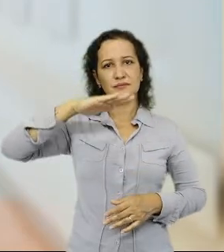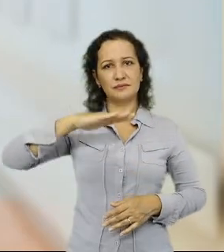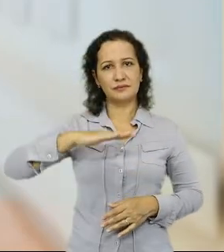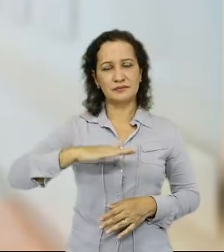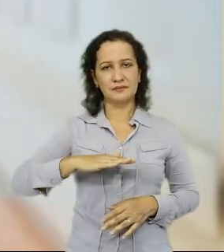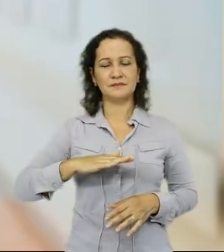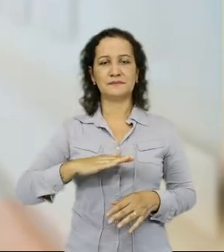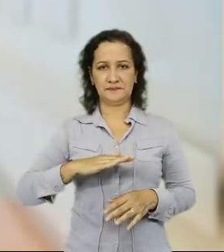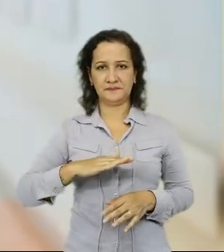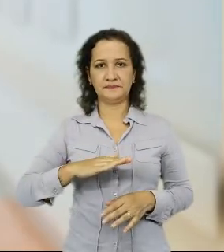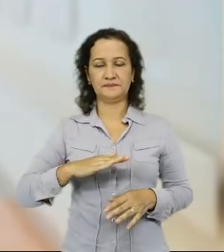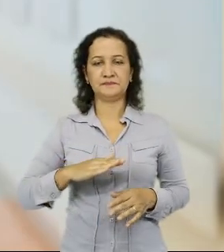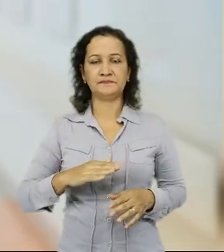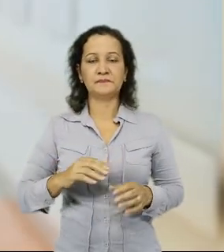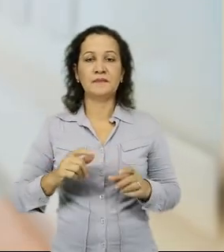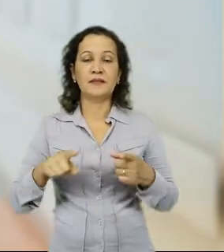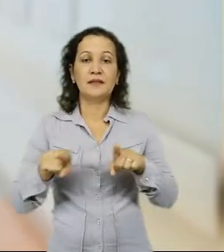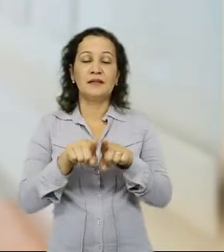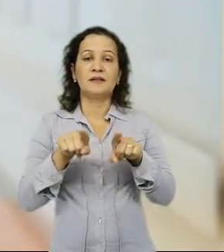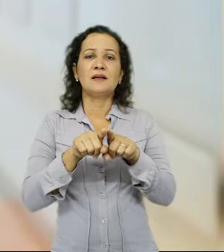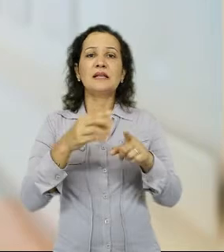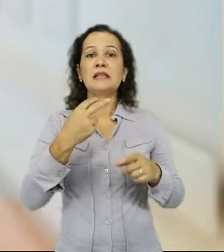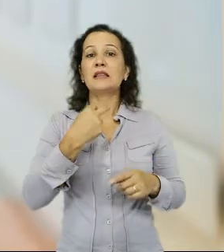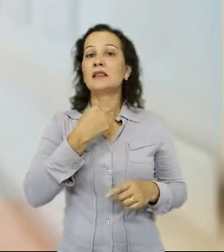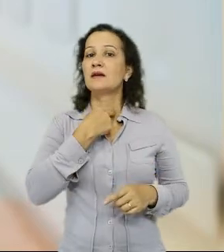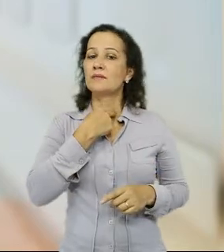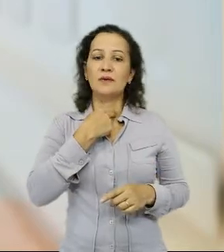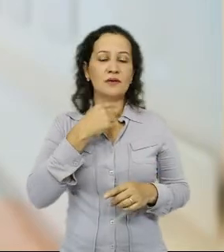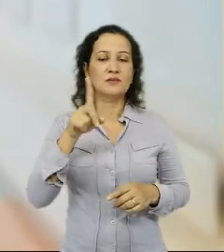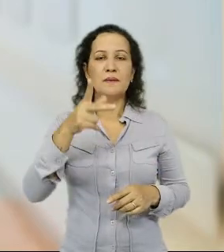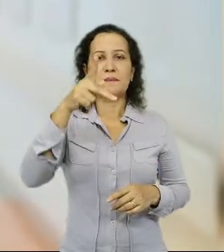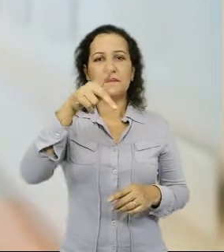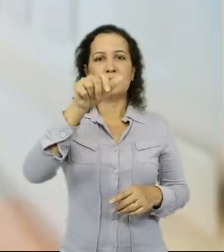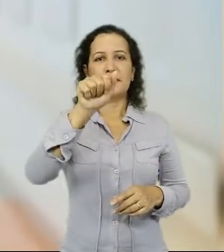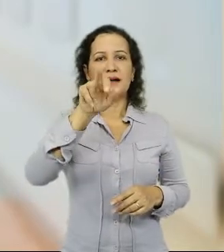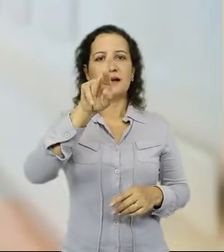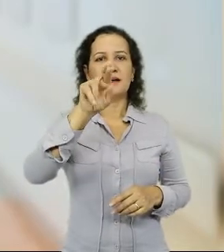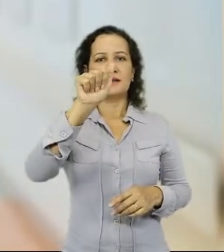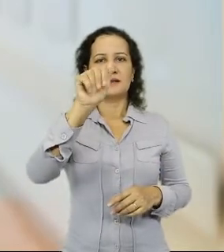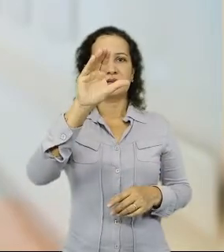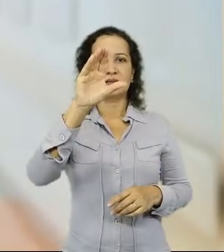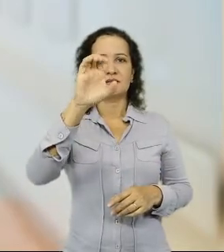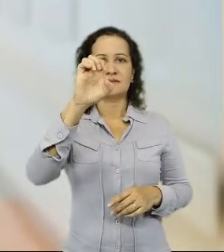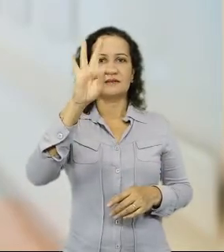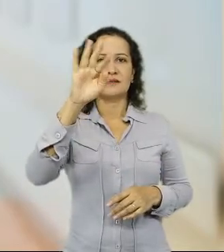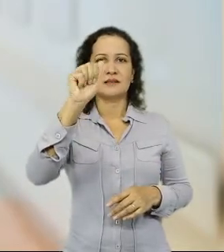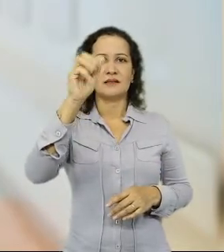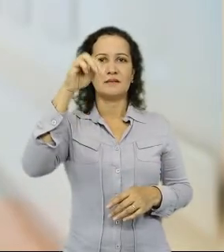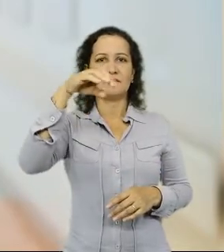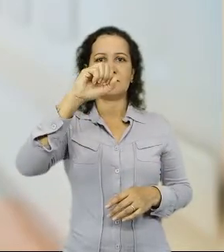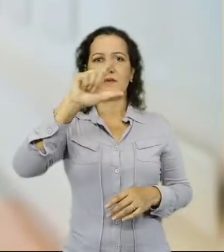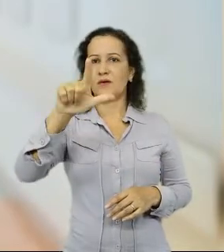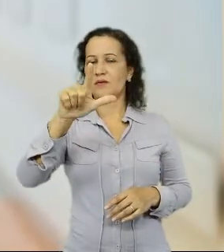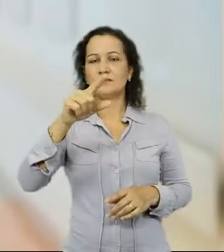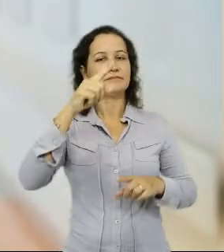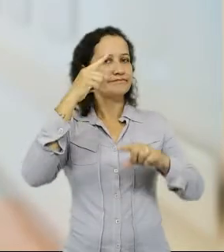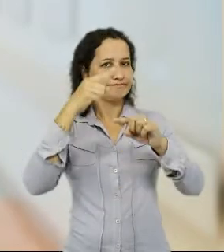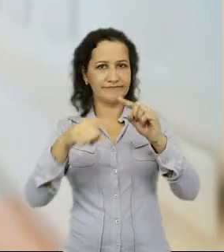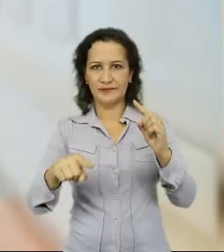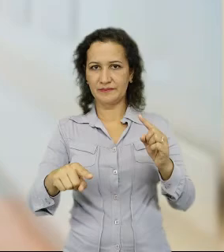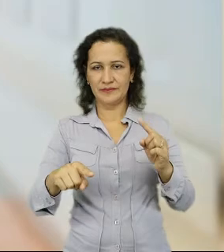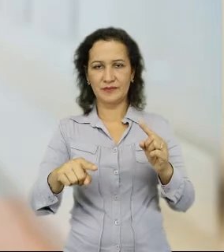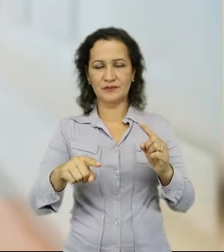reação adversa. Não indique o uso de paracetamol antes ou imediatamente após a vacinação,